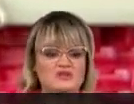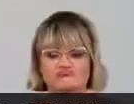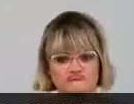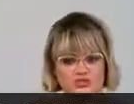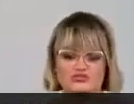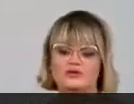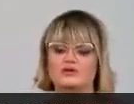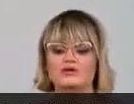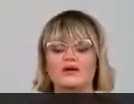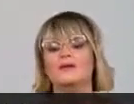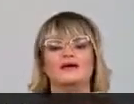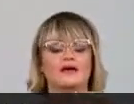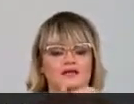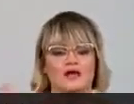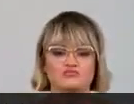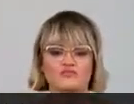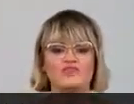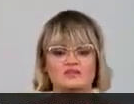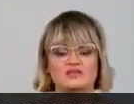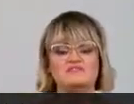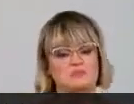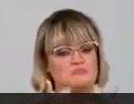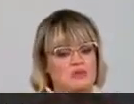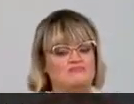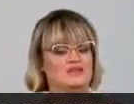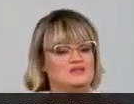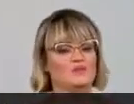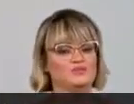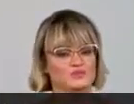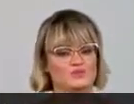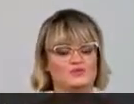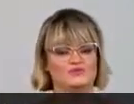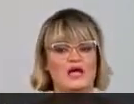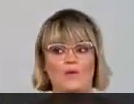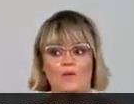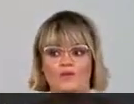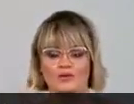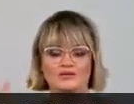com a gente. E cada um fazendo a sua parte, todos ganham em termos de saúde e qualidade ambiental e qualidade de vida.